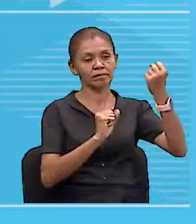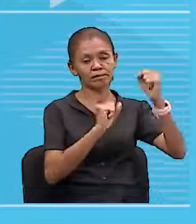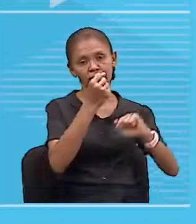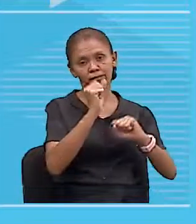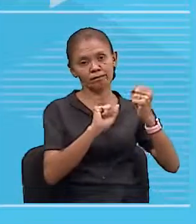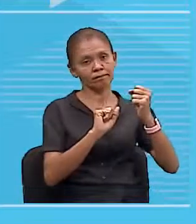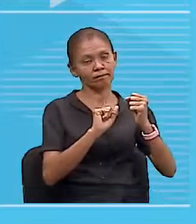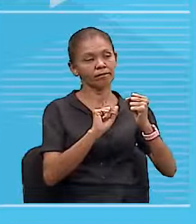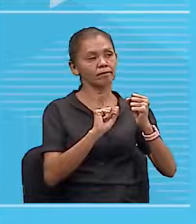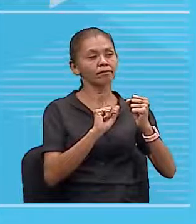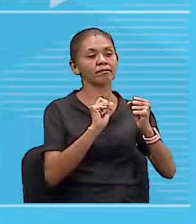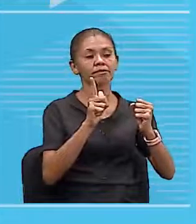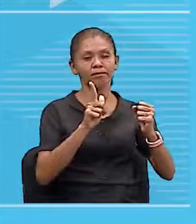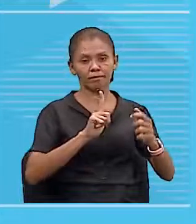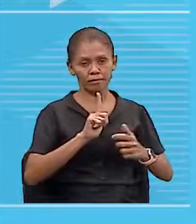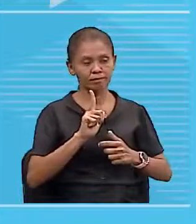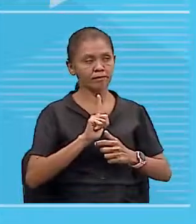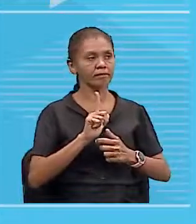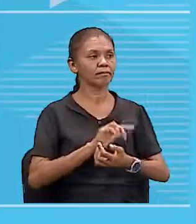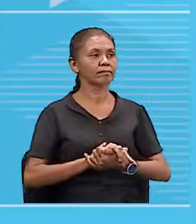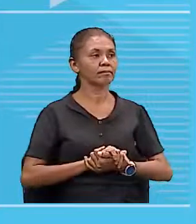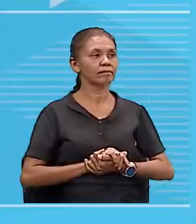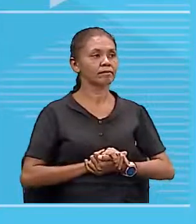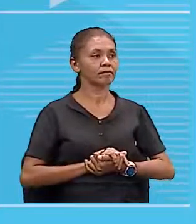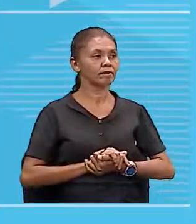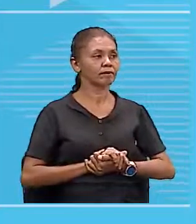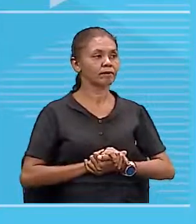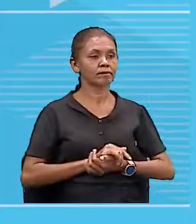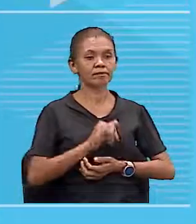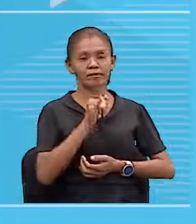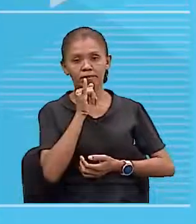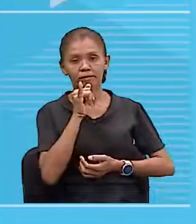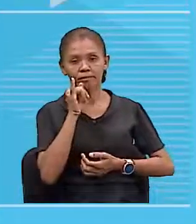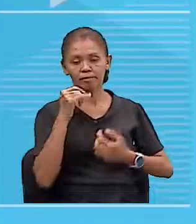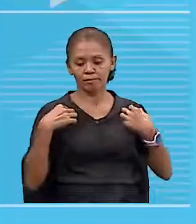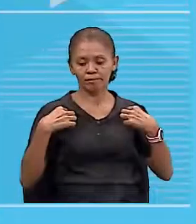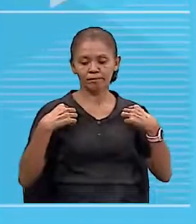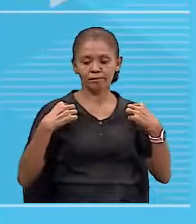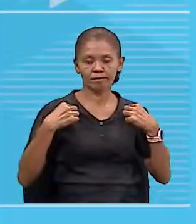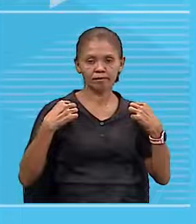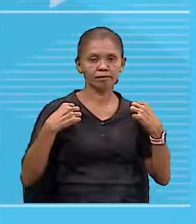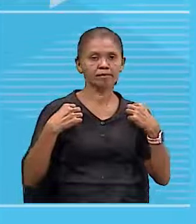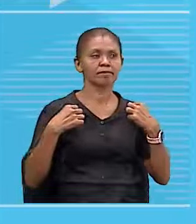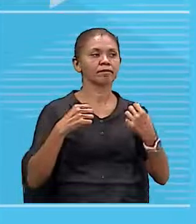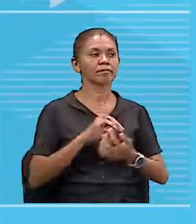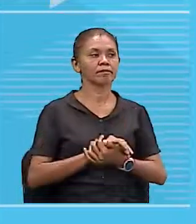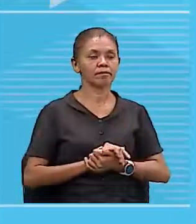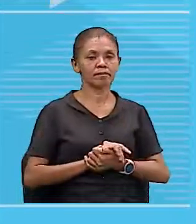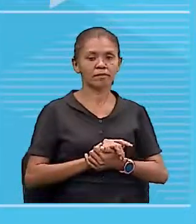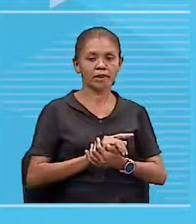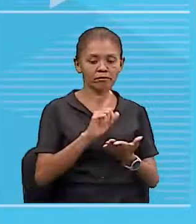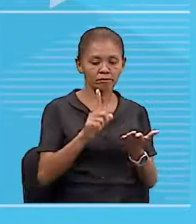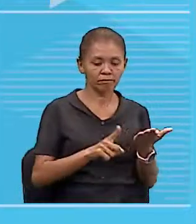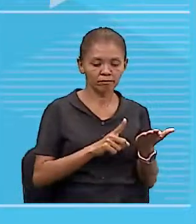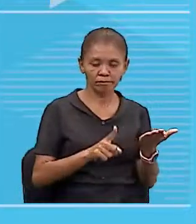processo de industrialização mas ele passou passou a sua camisa é um produto manufaturado entendeu seu caderninho